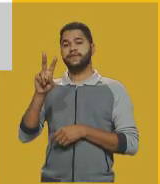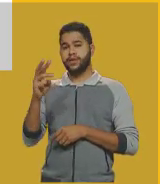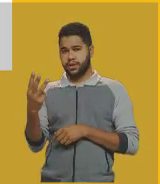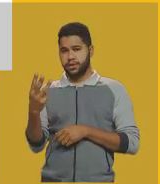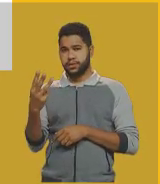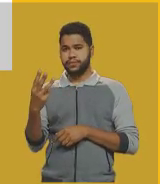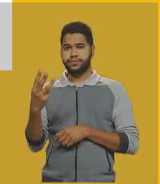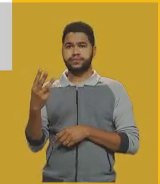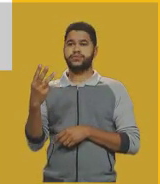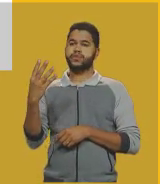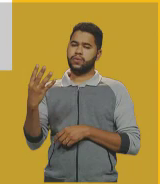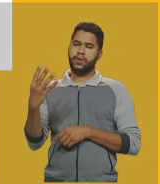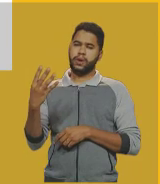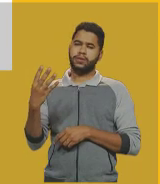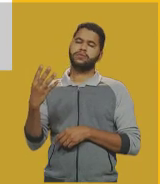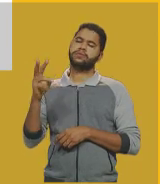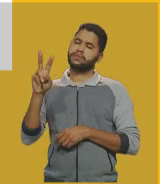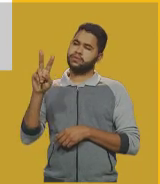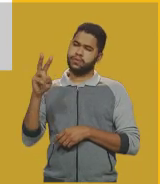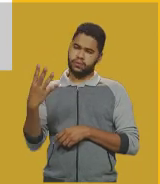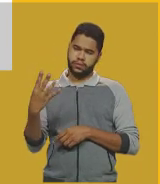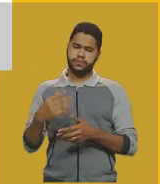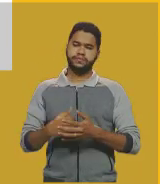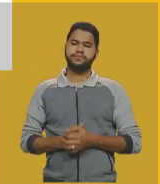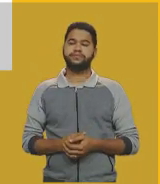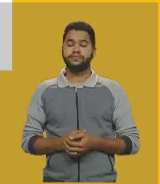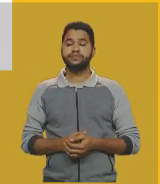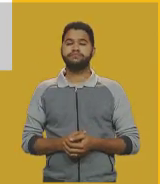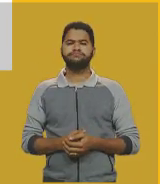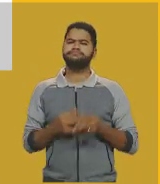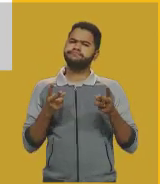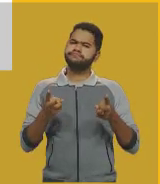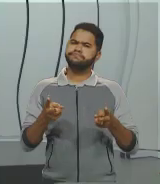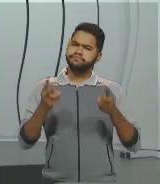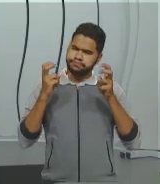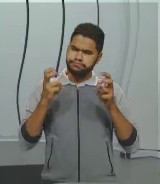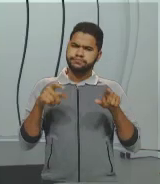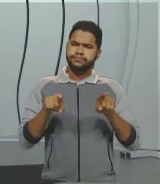chamando de V3. E assim também no 4. E aí, notem que